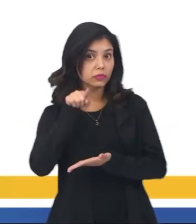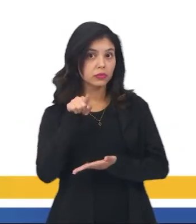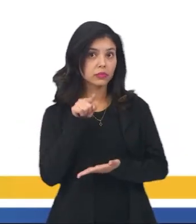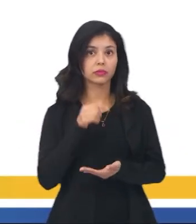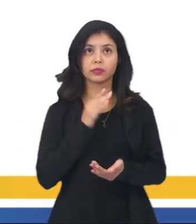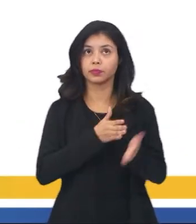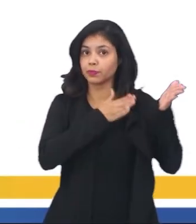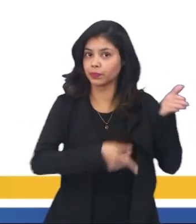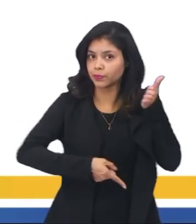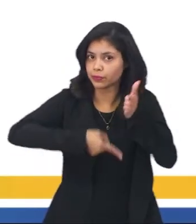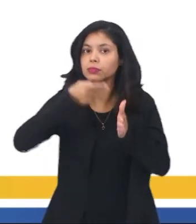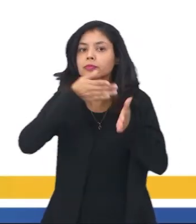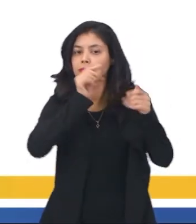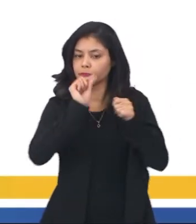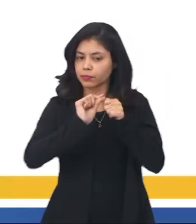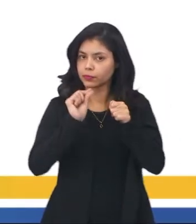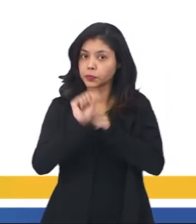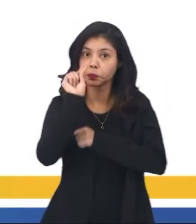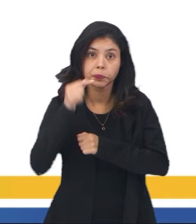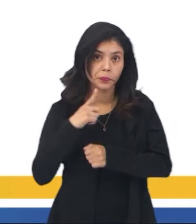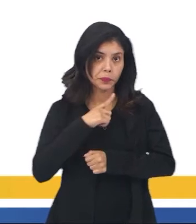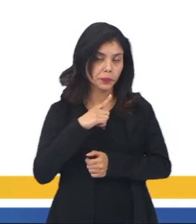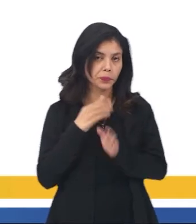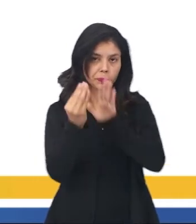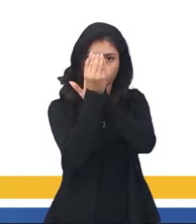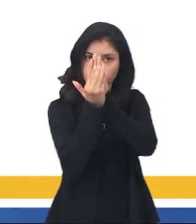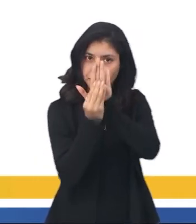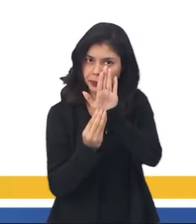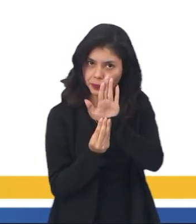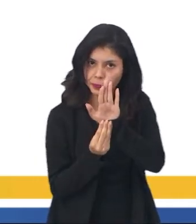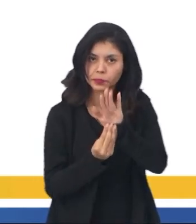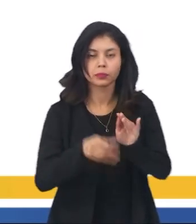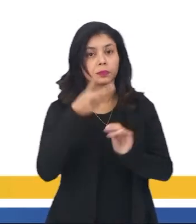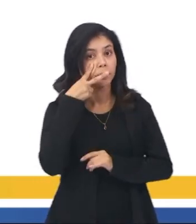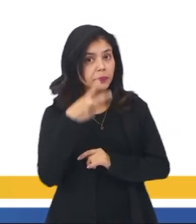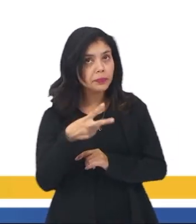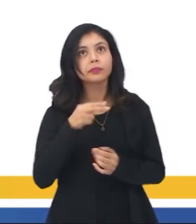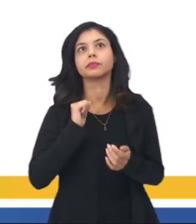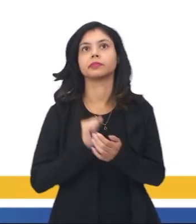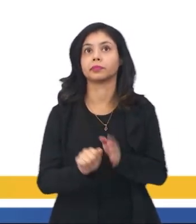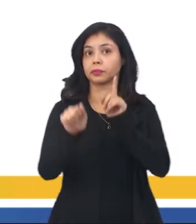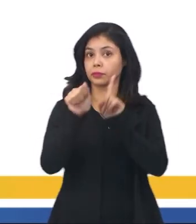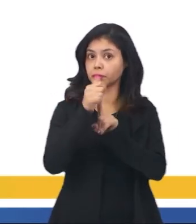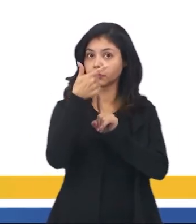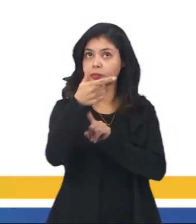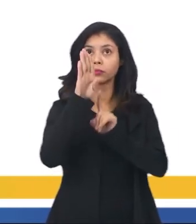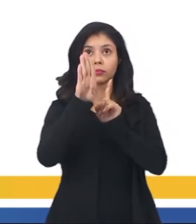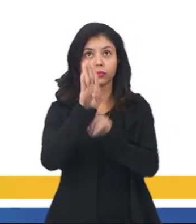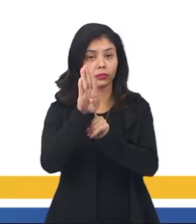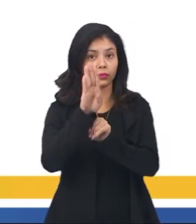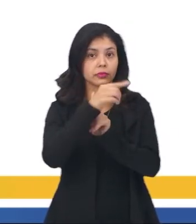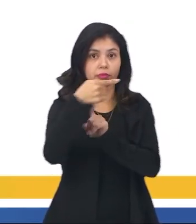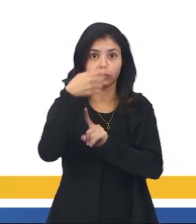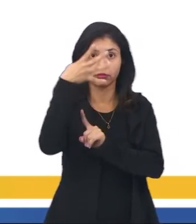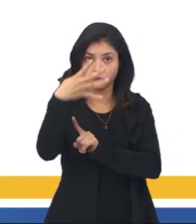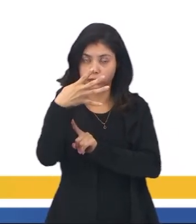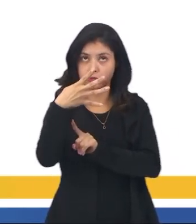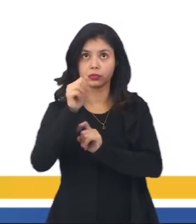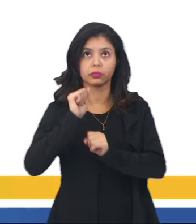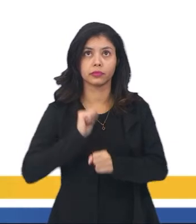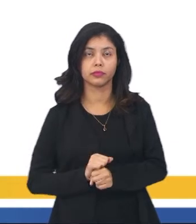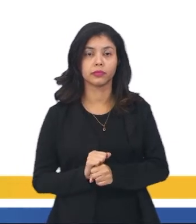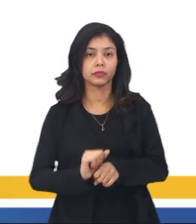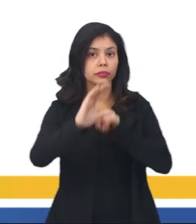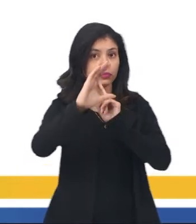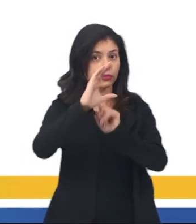primeiro passo que nós vamos fazer é obter os coeficientes. E veja que o a é igual a 2, o b é igual